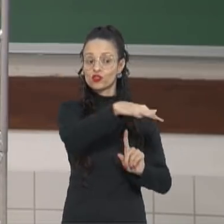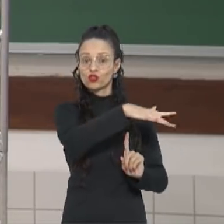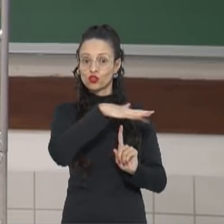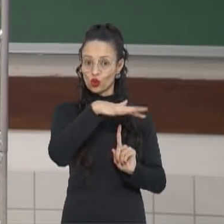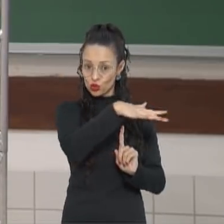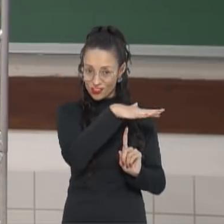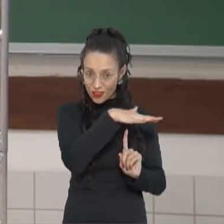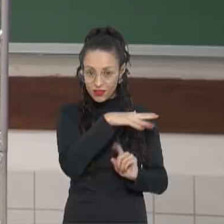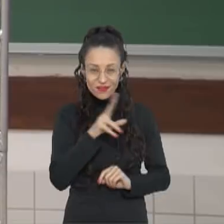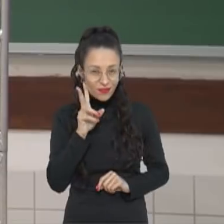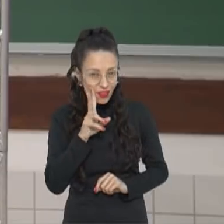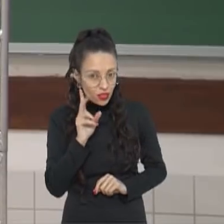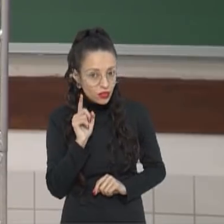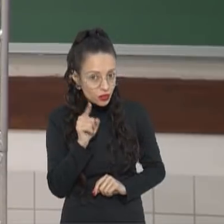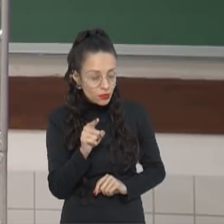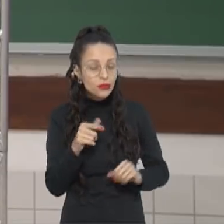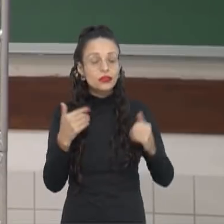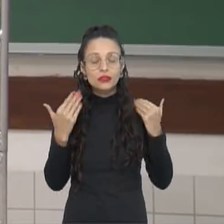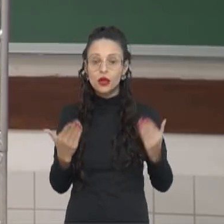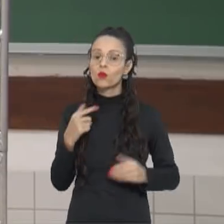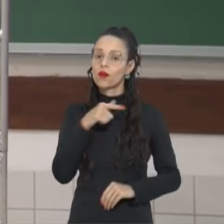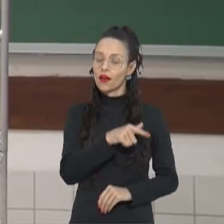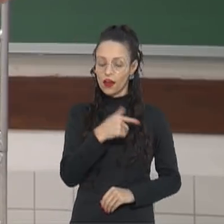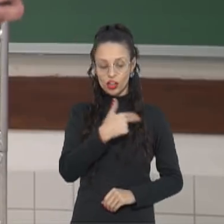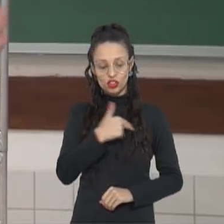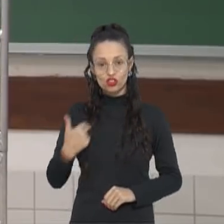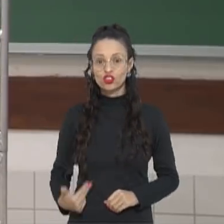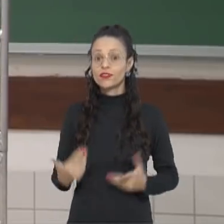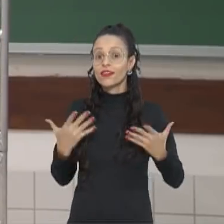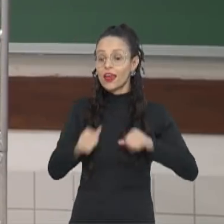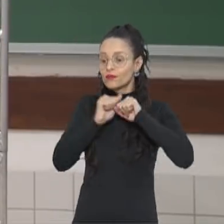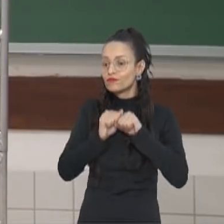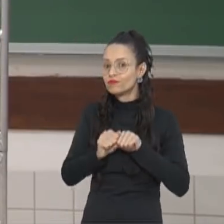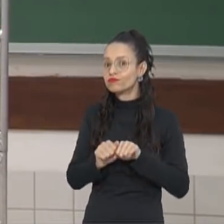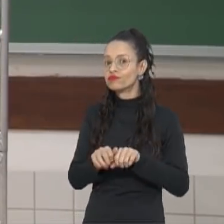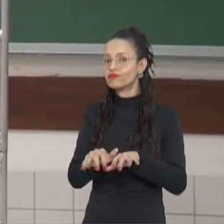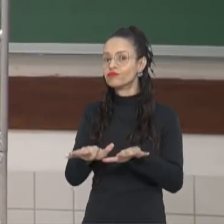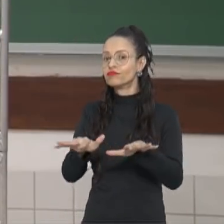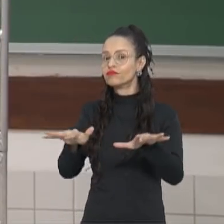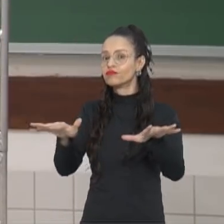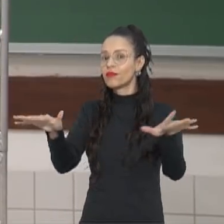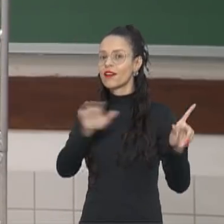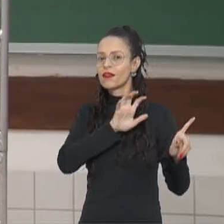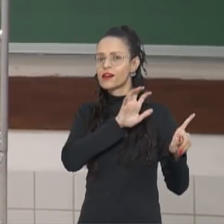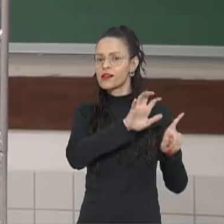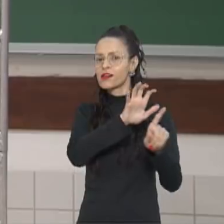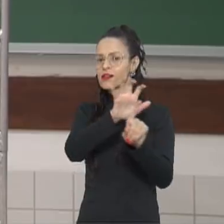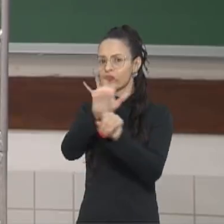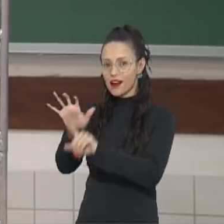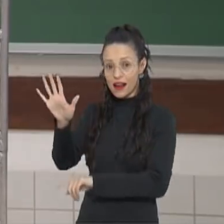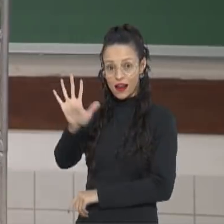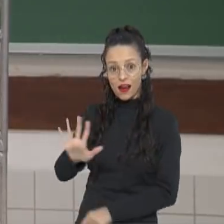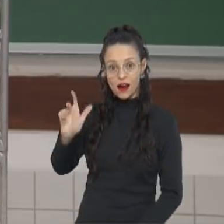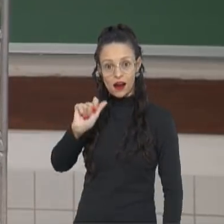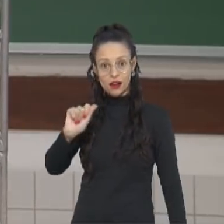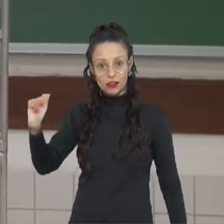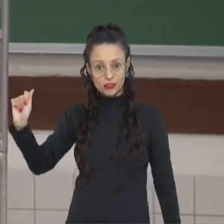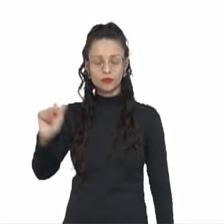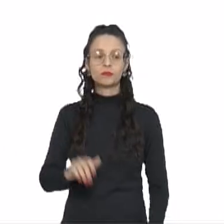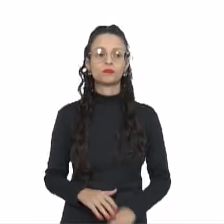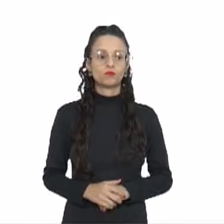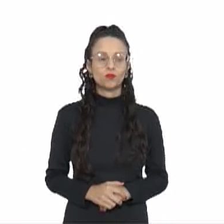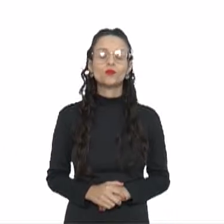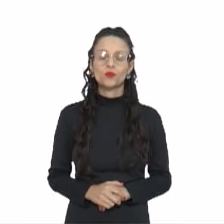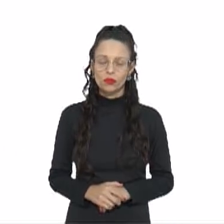Mao Tse-tung. Então aí a China querendo expandir sua área de influência também na Ásia.